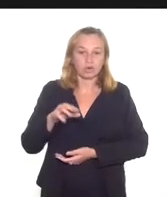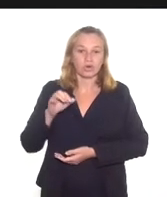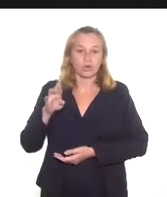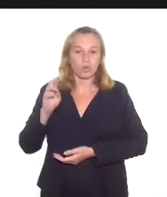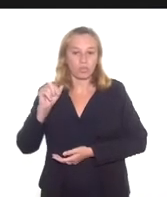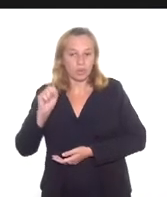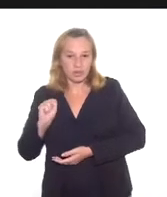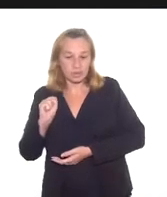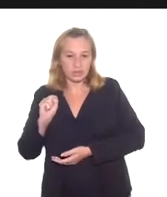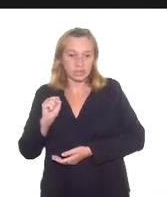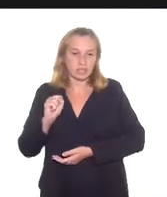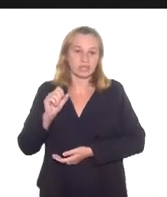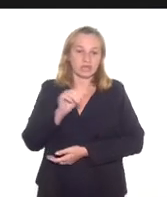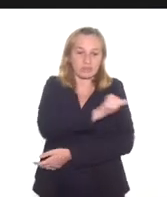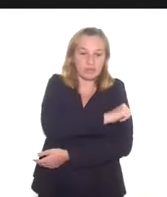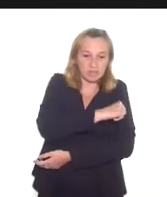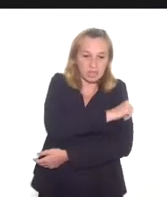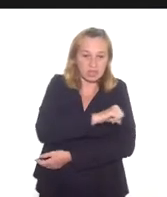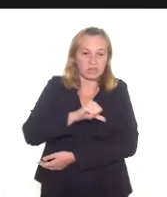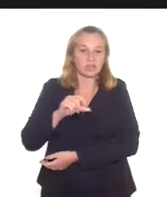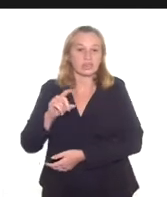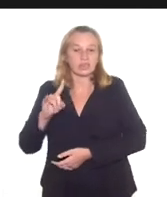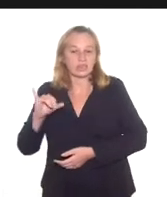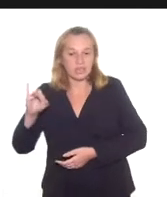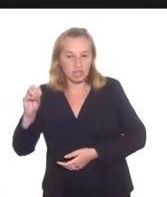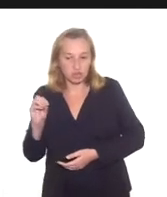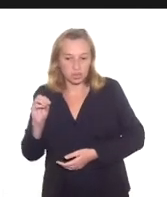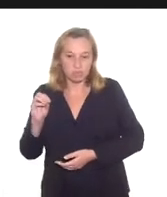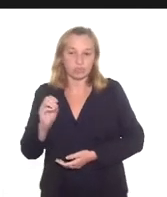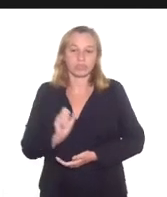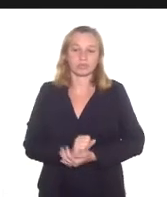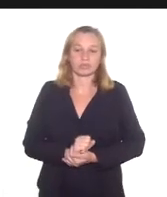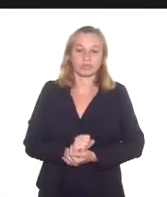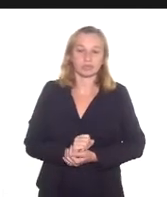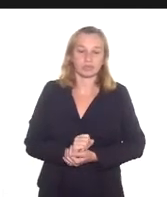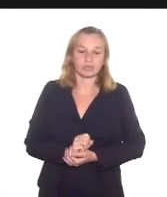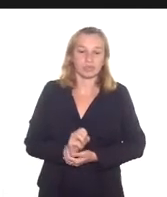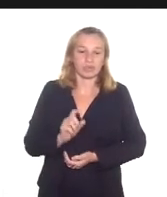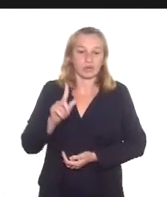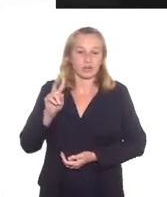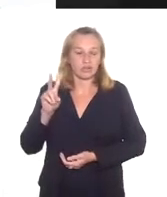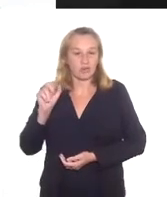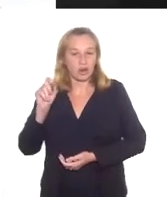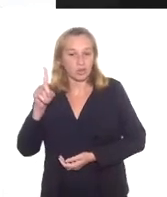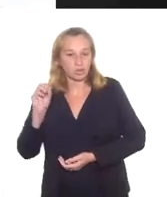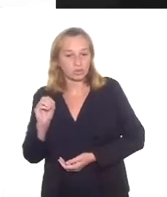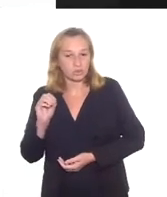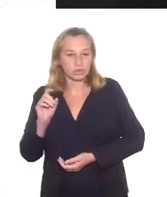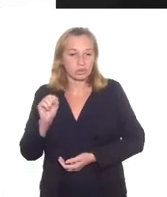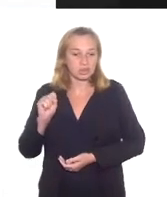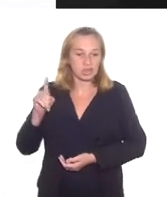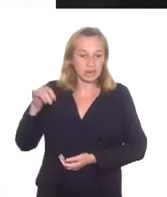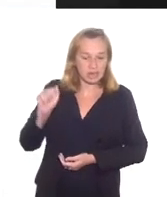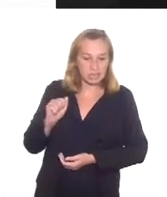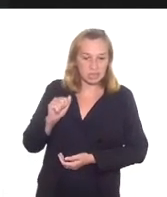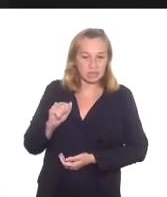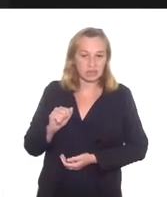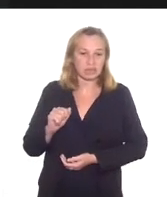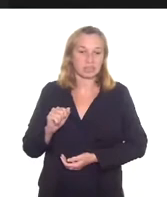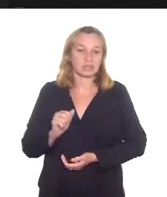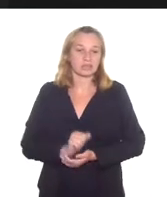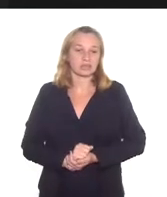Bontempo, enfermeira Rejane, Sérgio Fernandes, Valdo Ceasa, ponta esquerda, nosso cabeça de